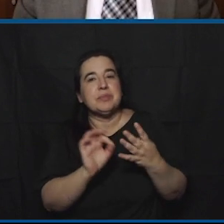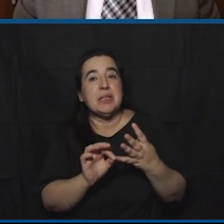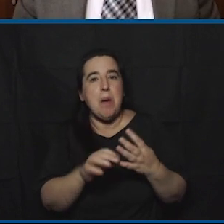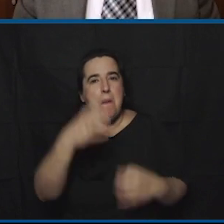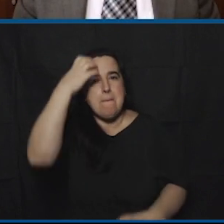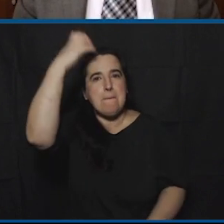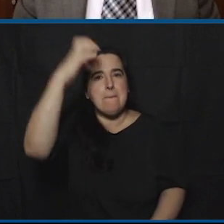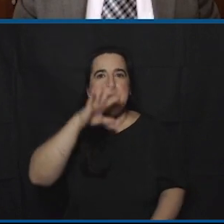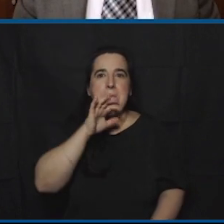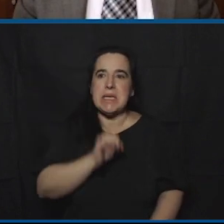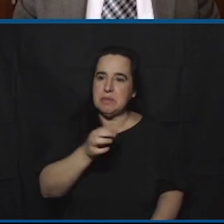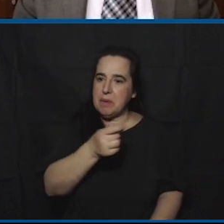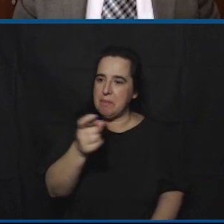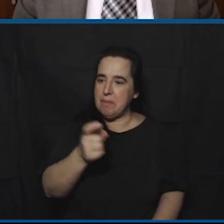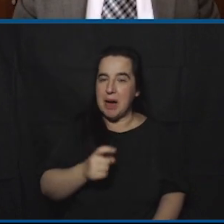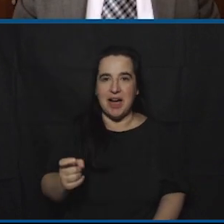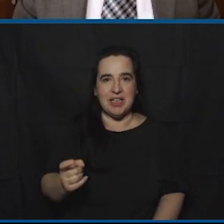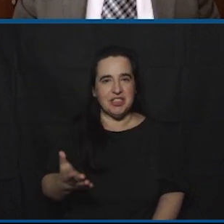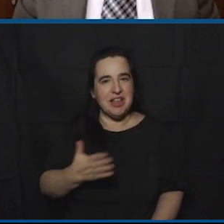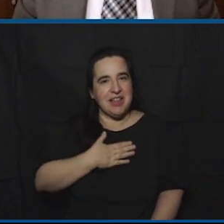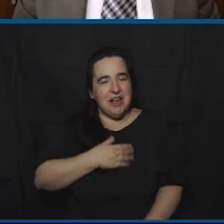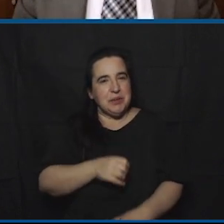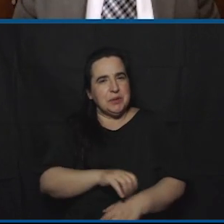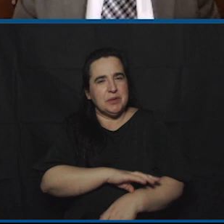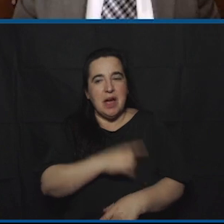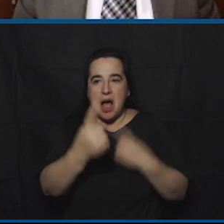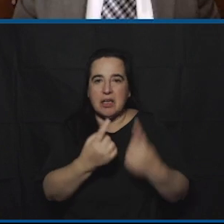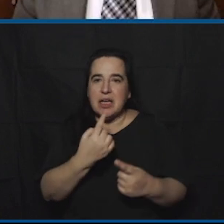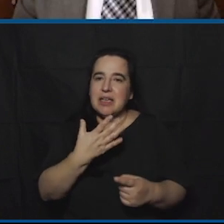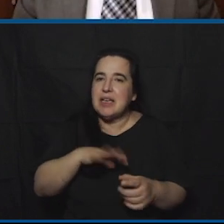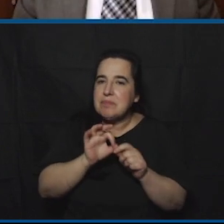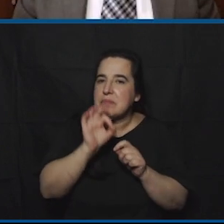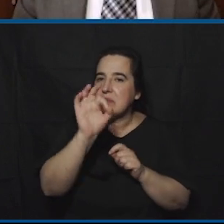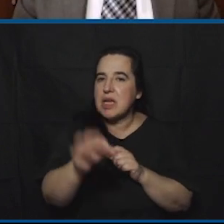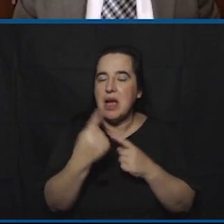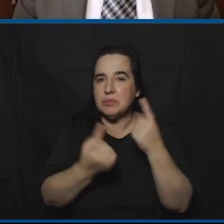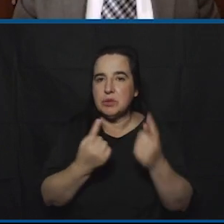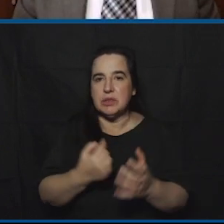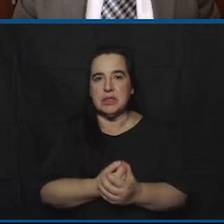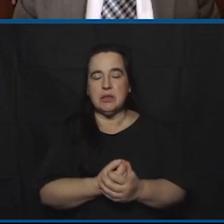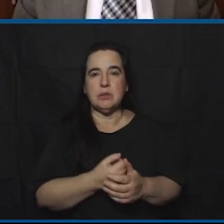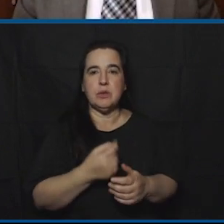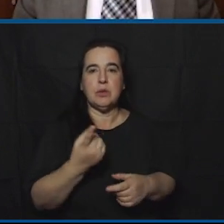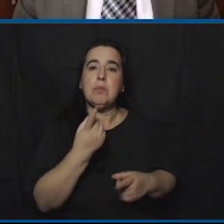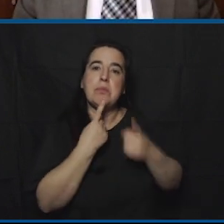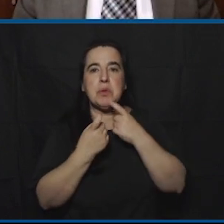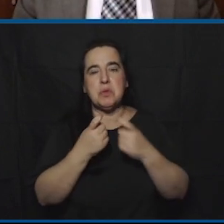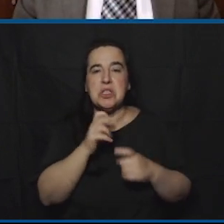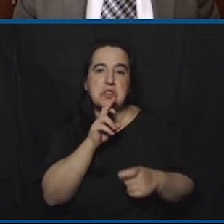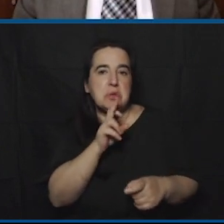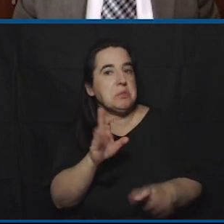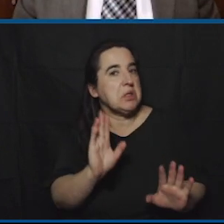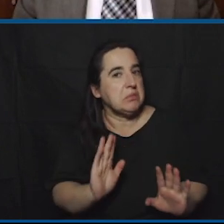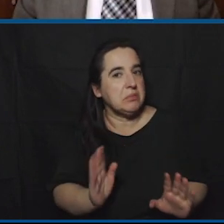o príncipe da paz. Não sei se alguém gostaria de acrescentar mais algum ponto e responder às perguntas que eu mencionei logo no